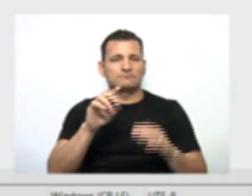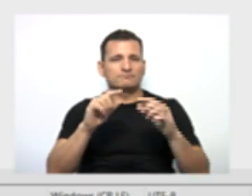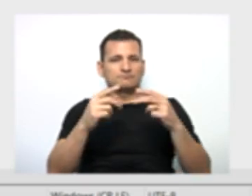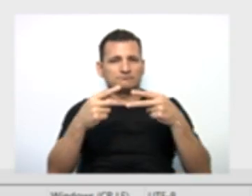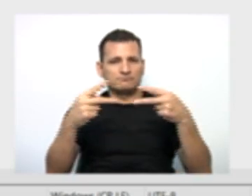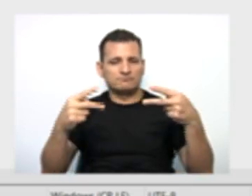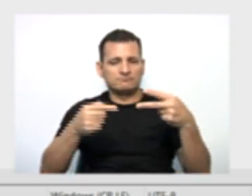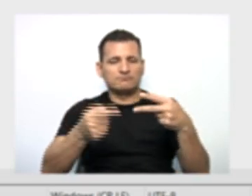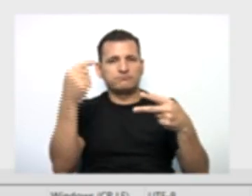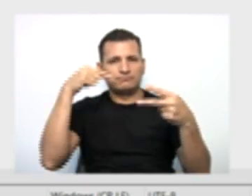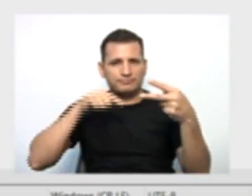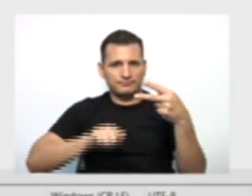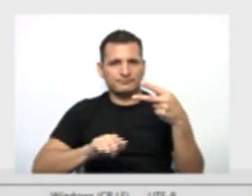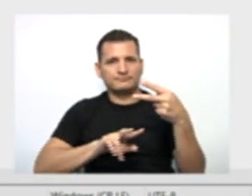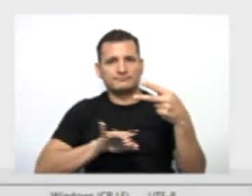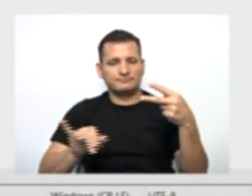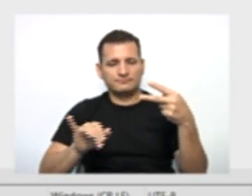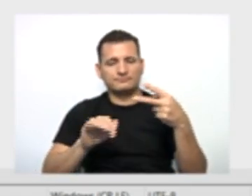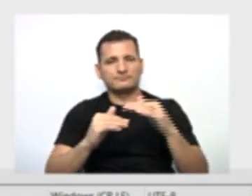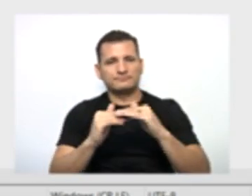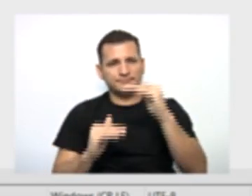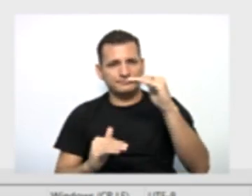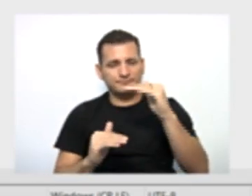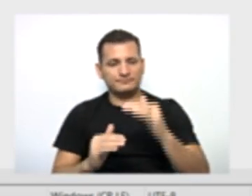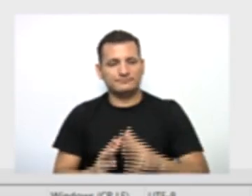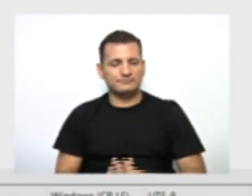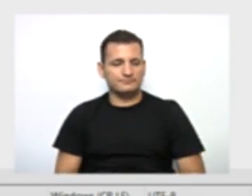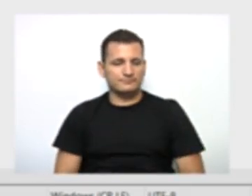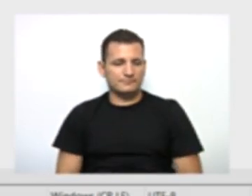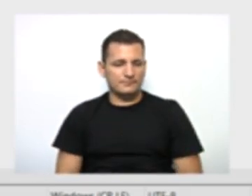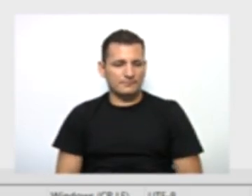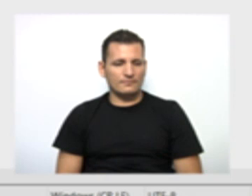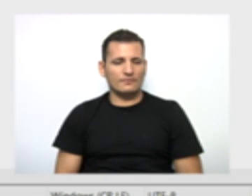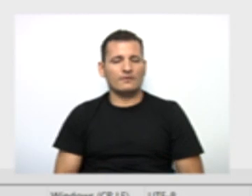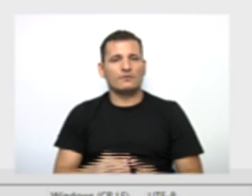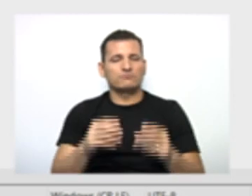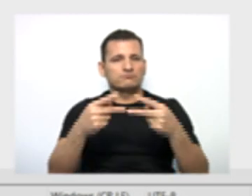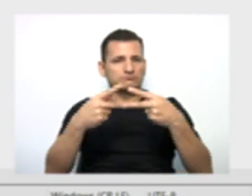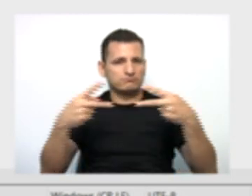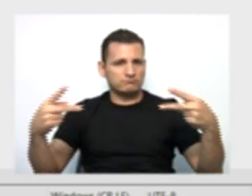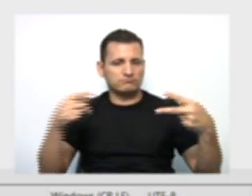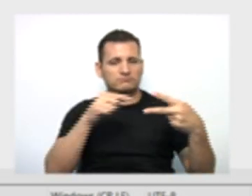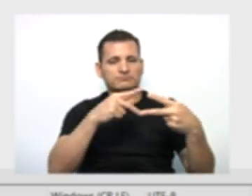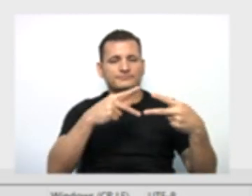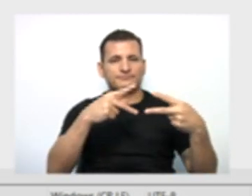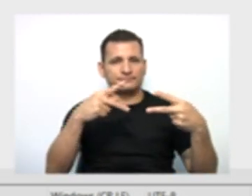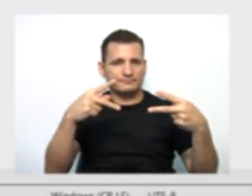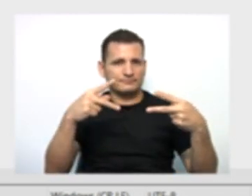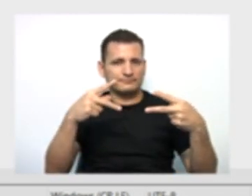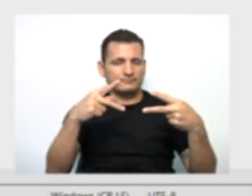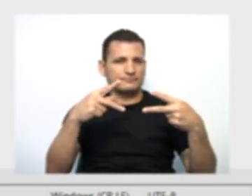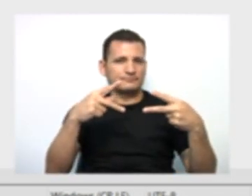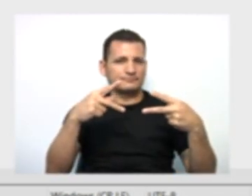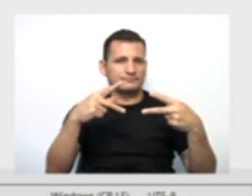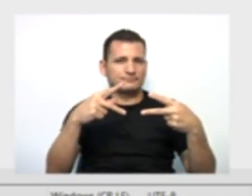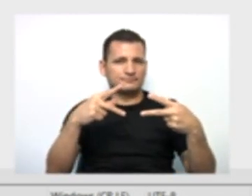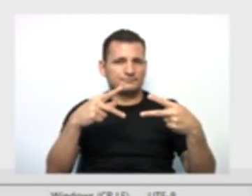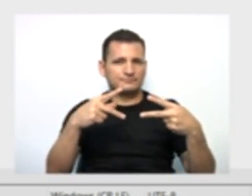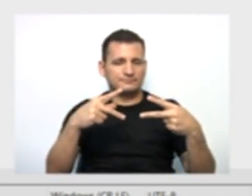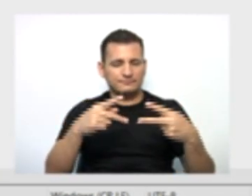lá automaticamente. Então eu vou escrever um outro texto aqui, certo?